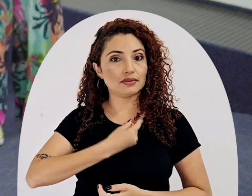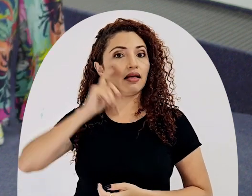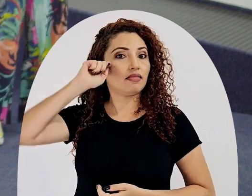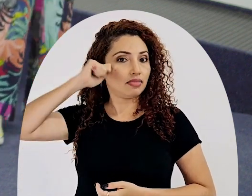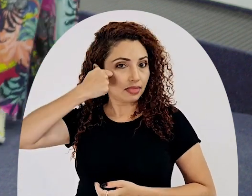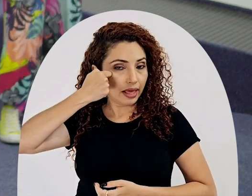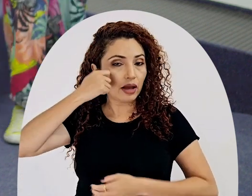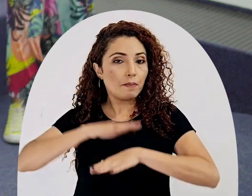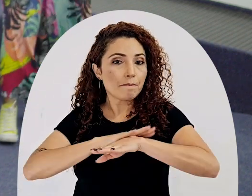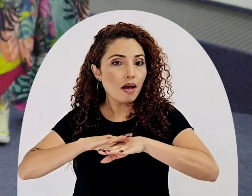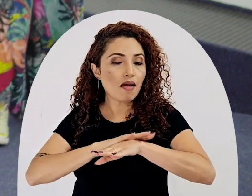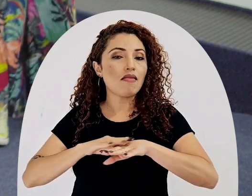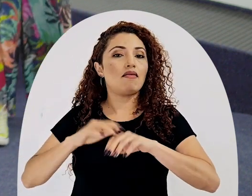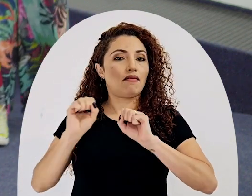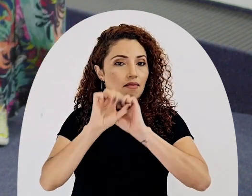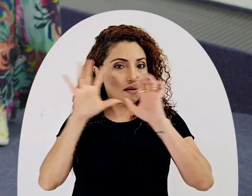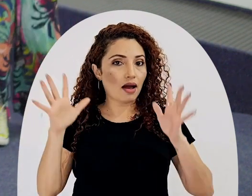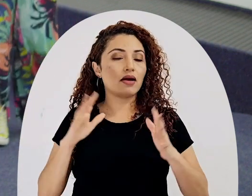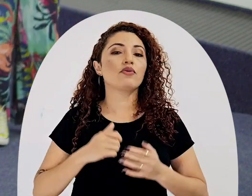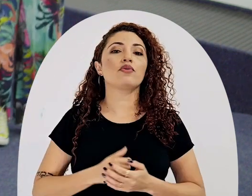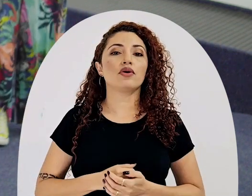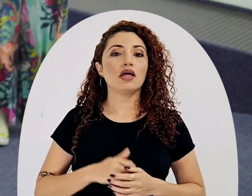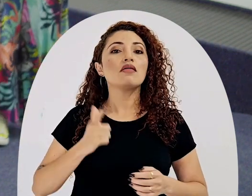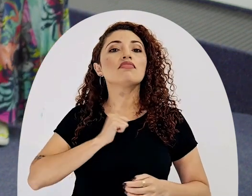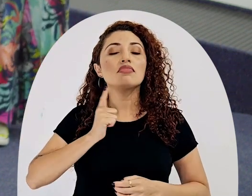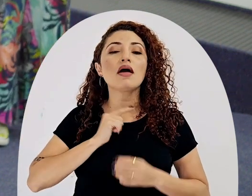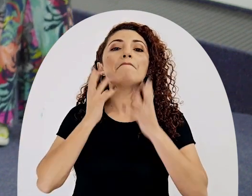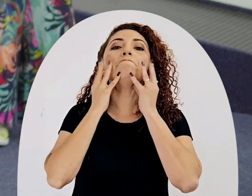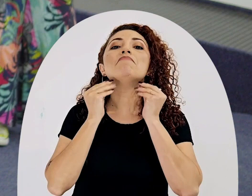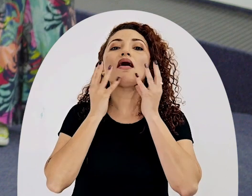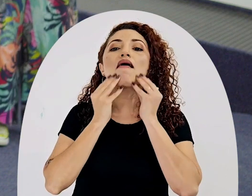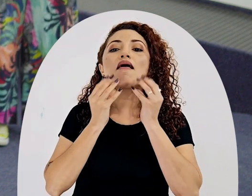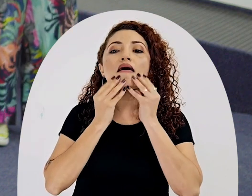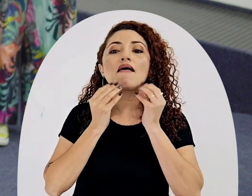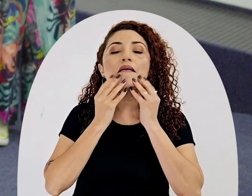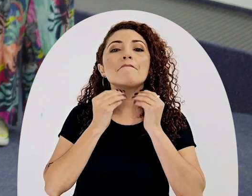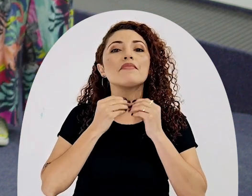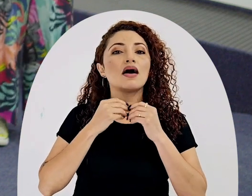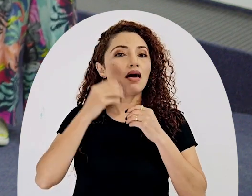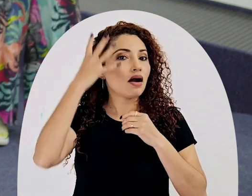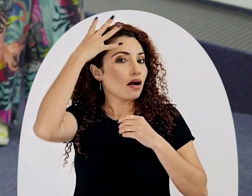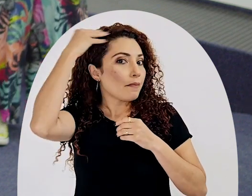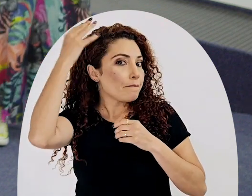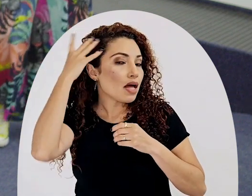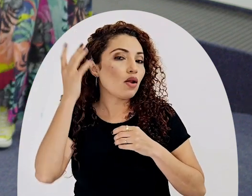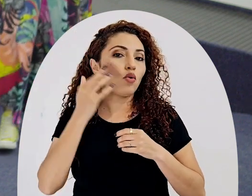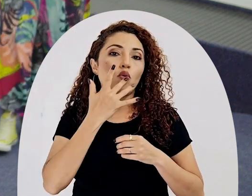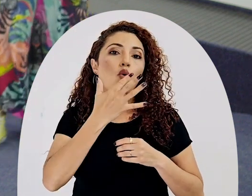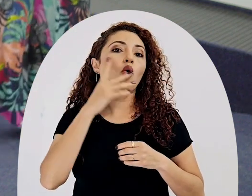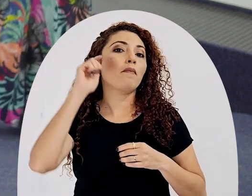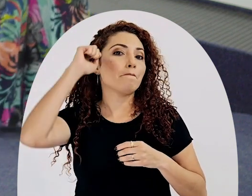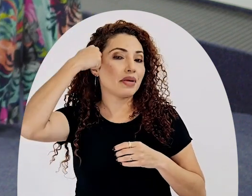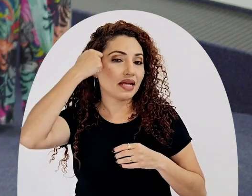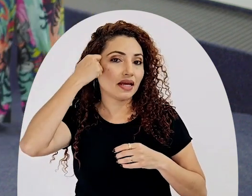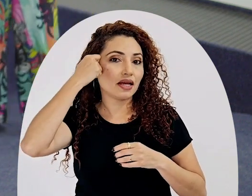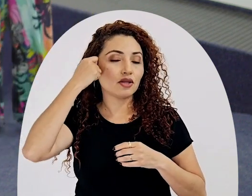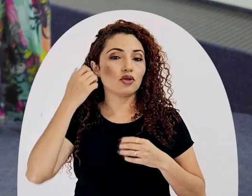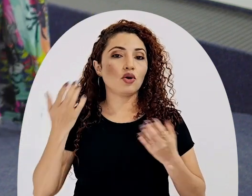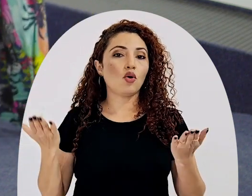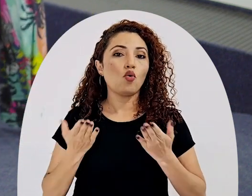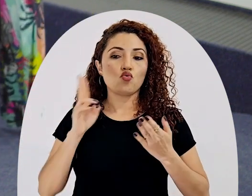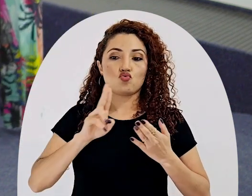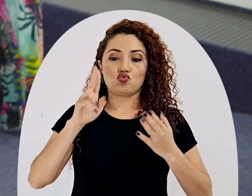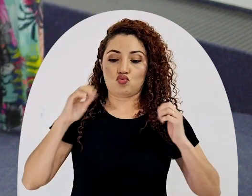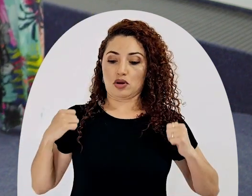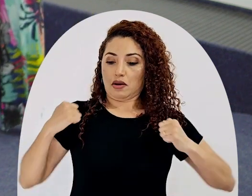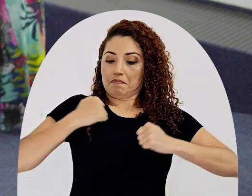clara, tenho barba, cabelos pretos. Hoje eu estou usando camisa jeans e